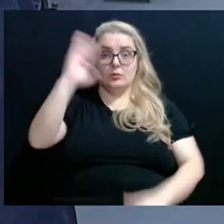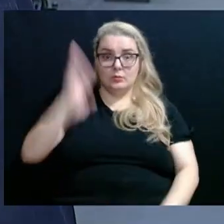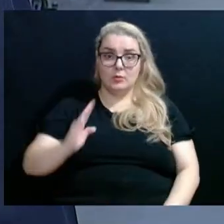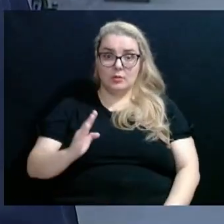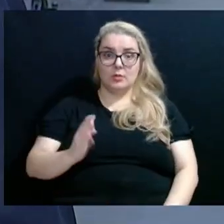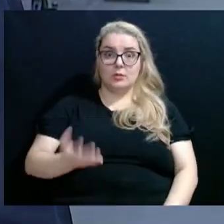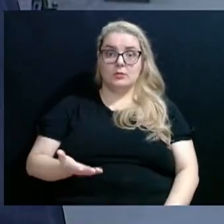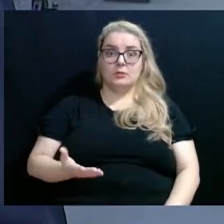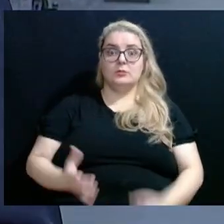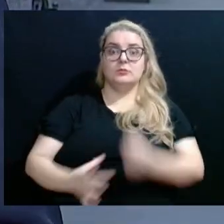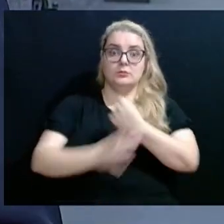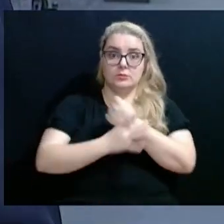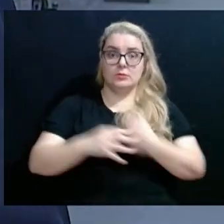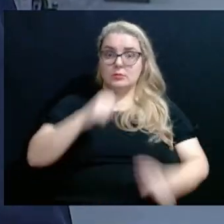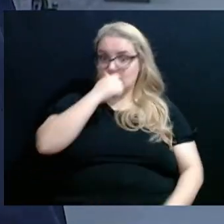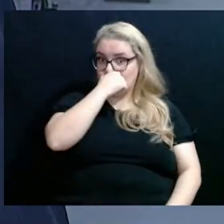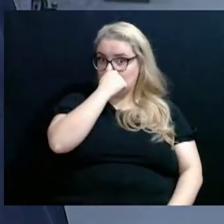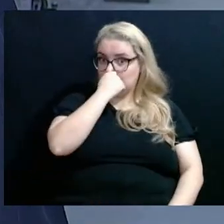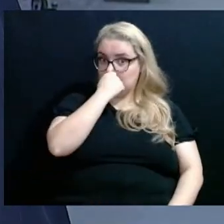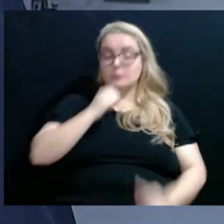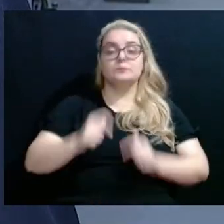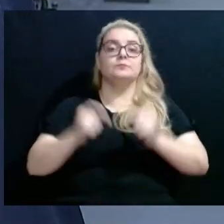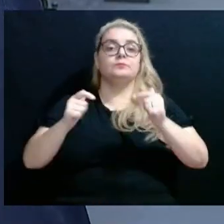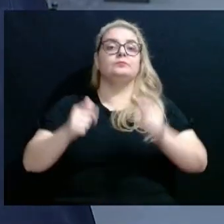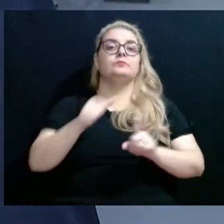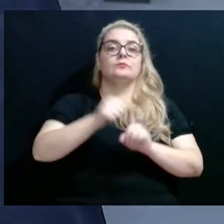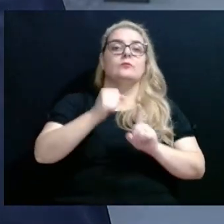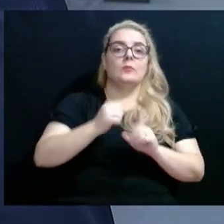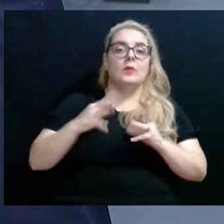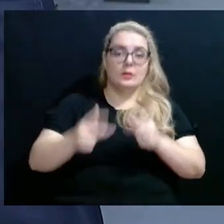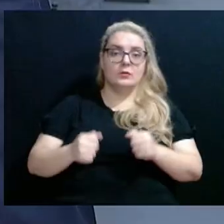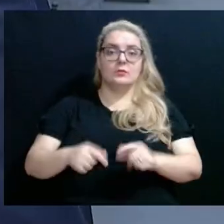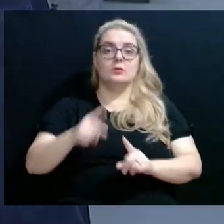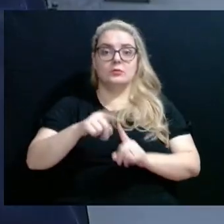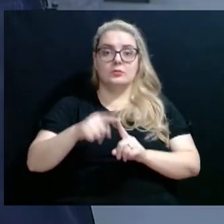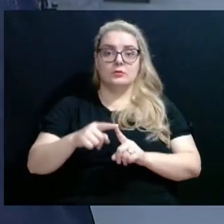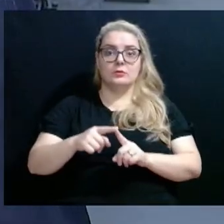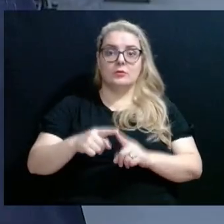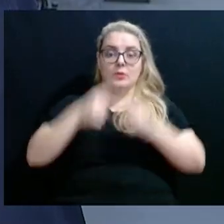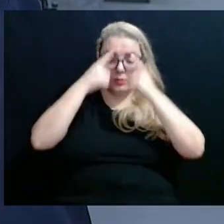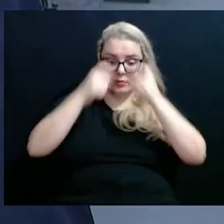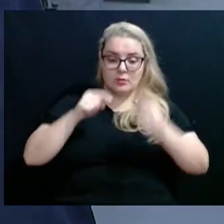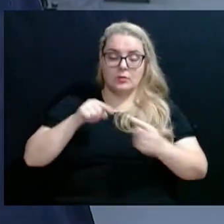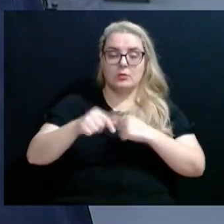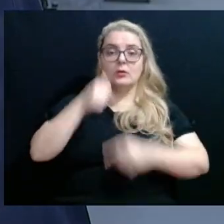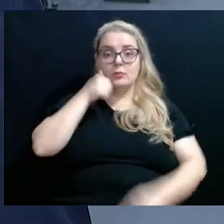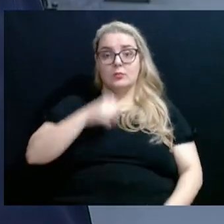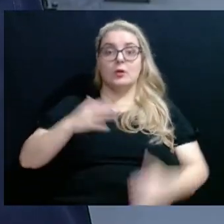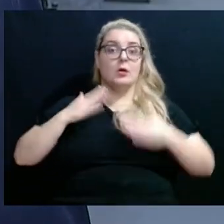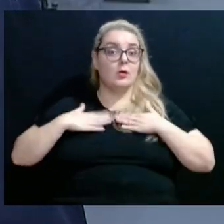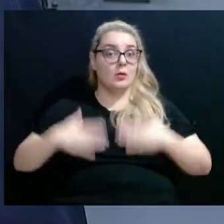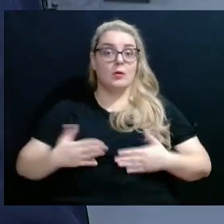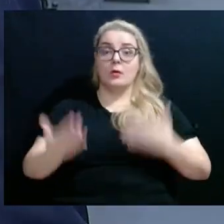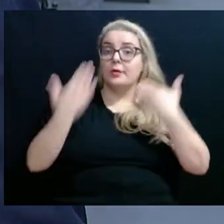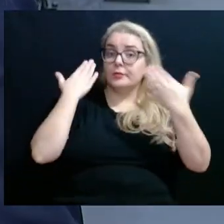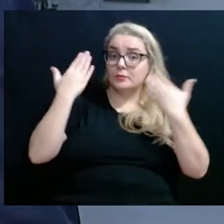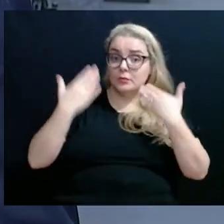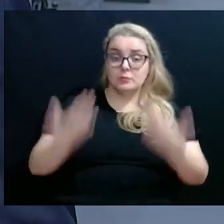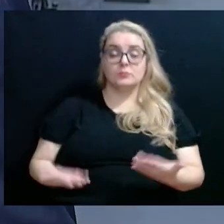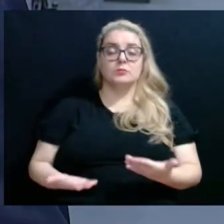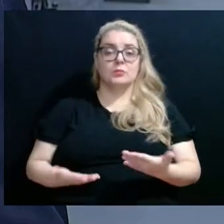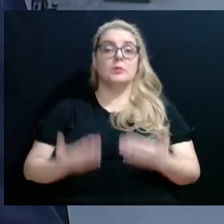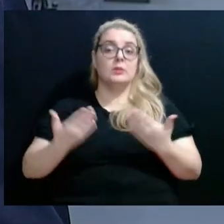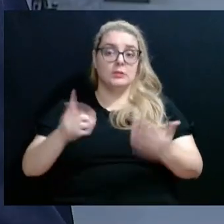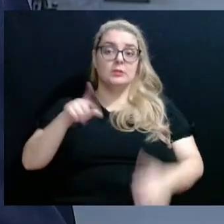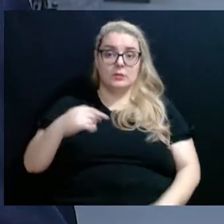Cresce o feminicídio e cresce também todos os tipos de violência contra a mulher. Violência física, violência psicológica. Então é importante